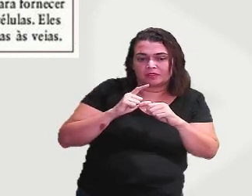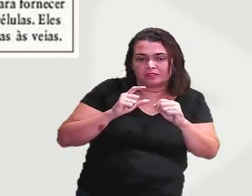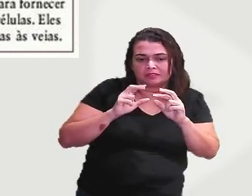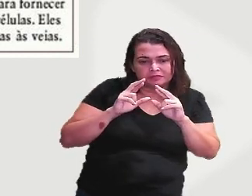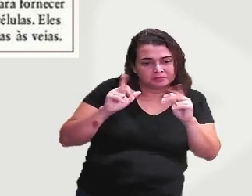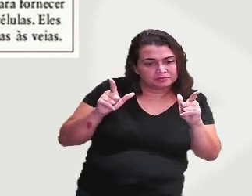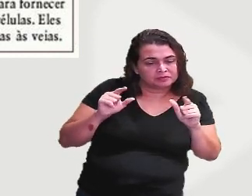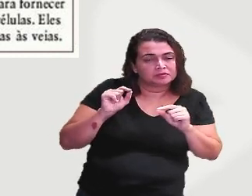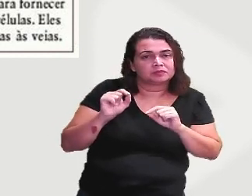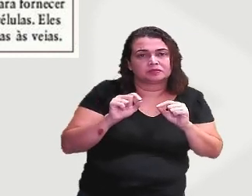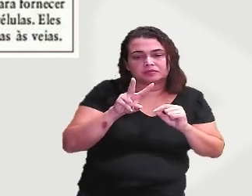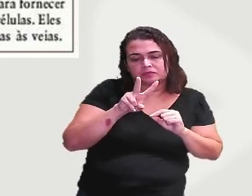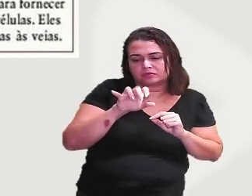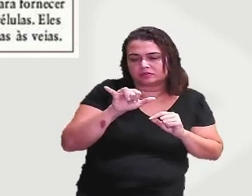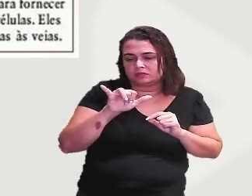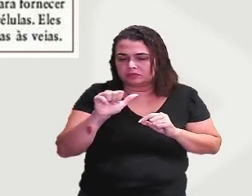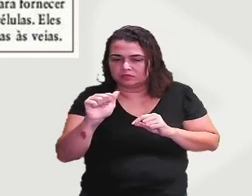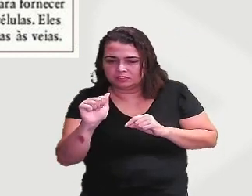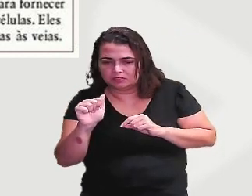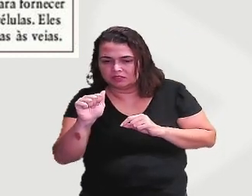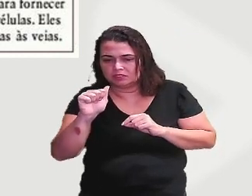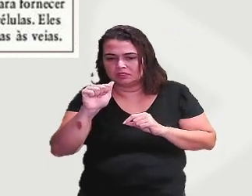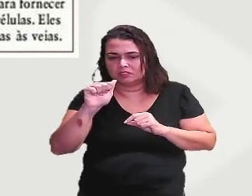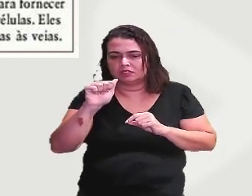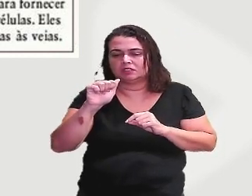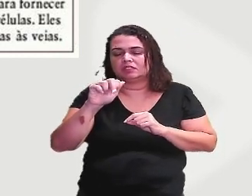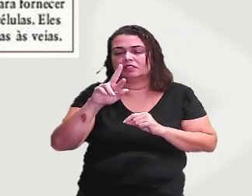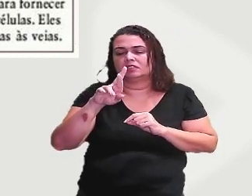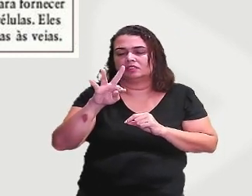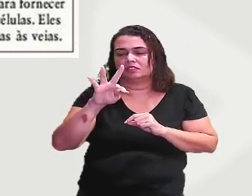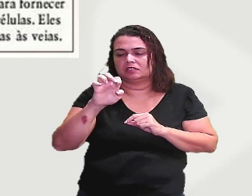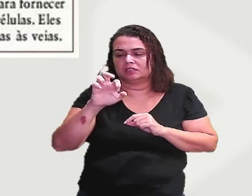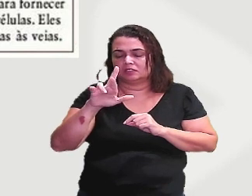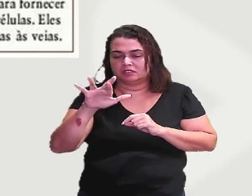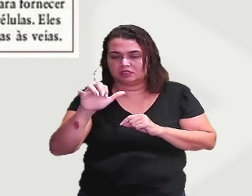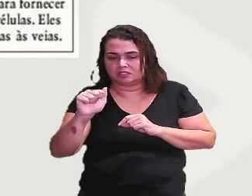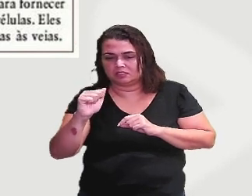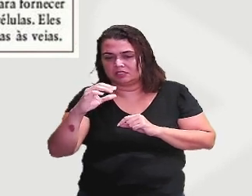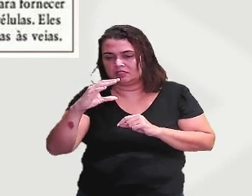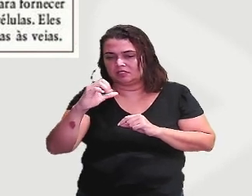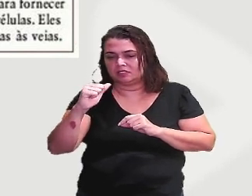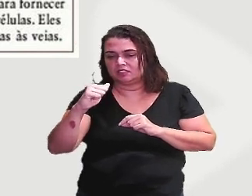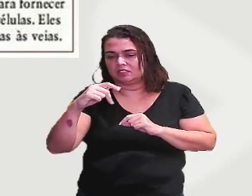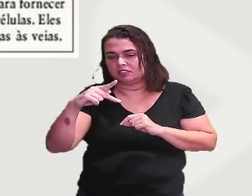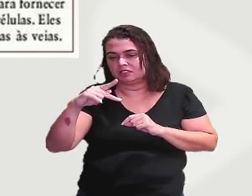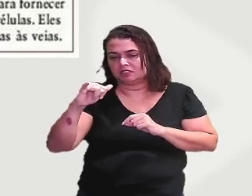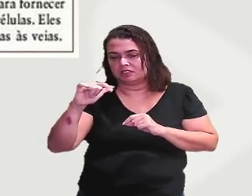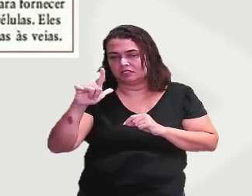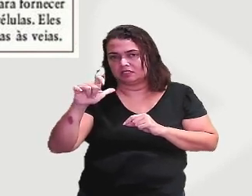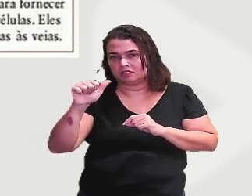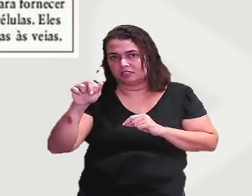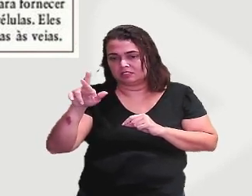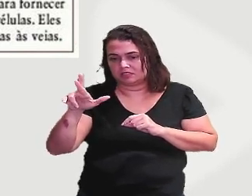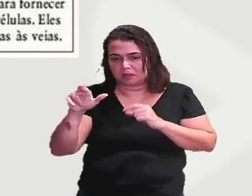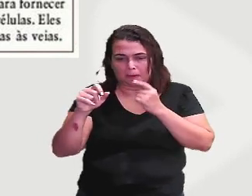que a diferença entre a veia, entre a artéria e entre o capilar é justamente a espessura, né, da parede desses vasos. A